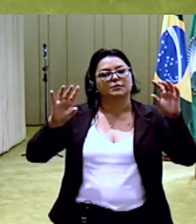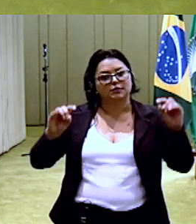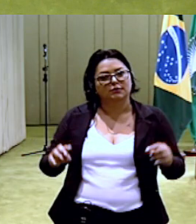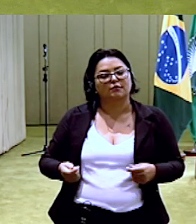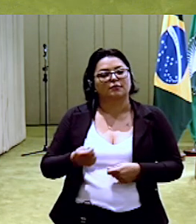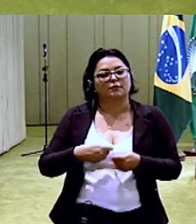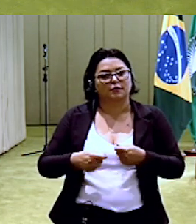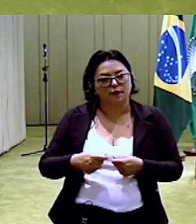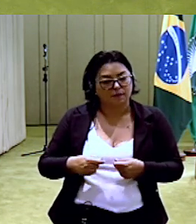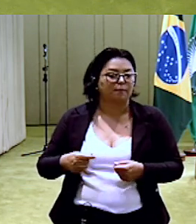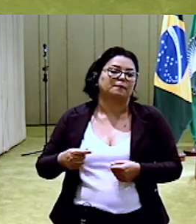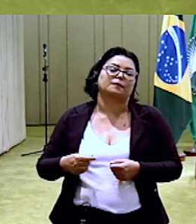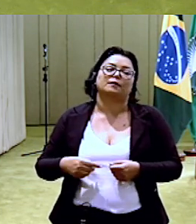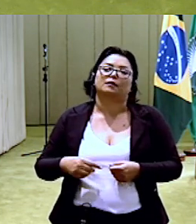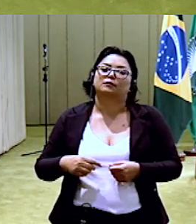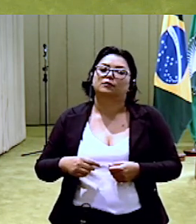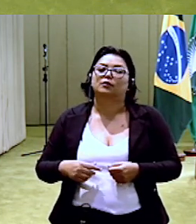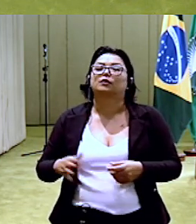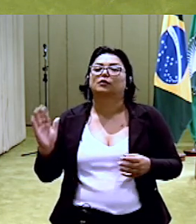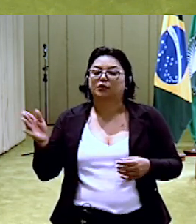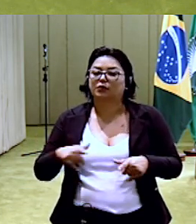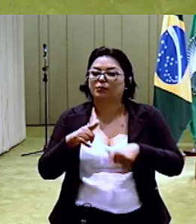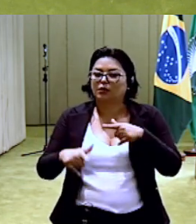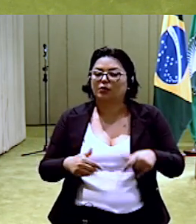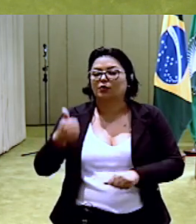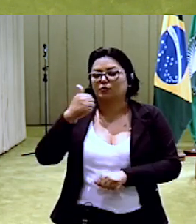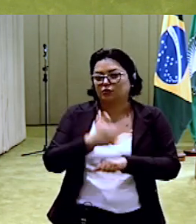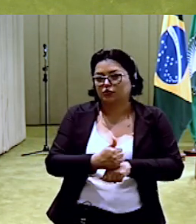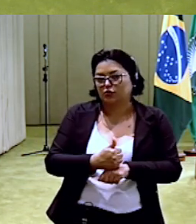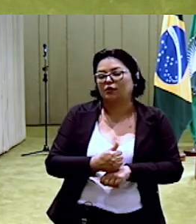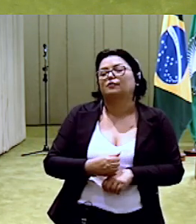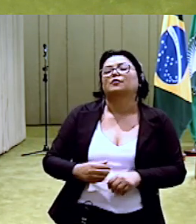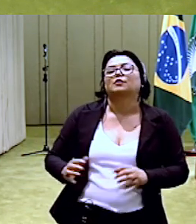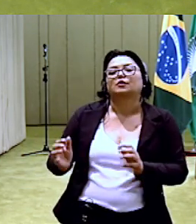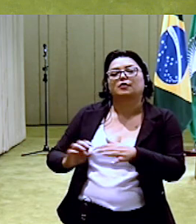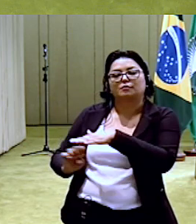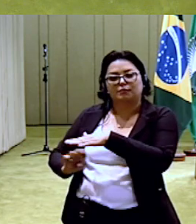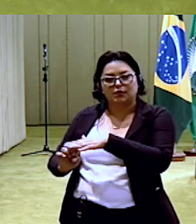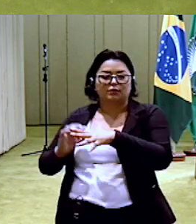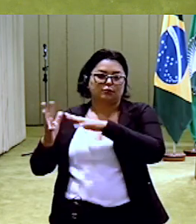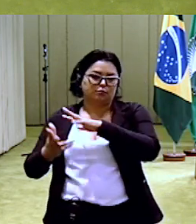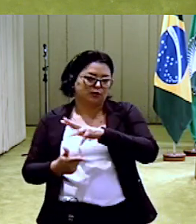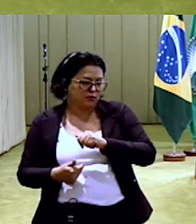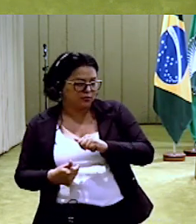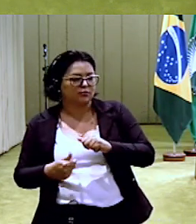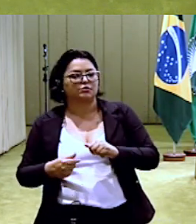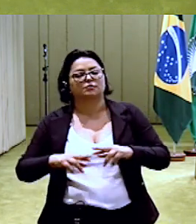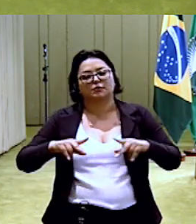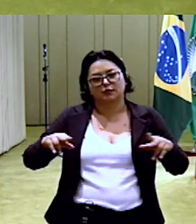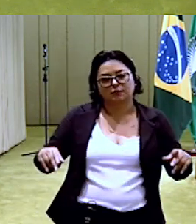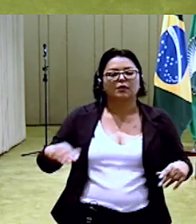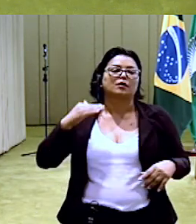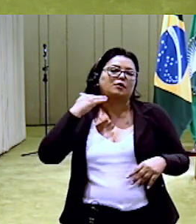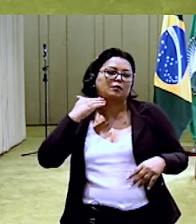pelo Amsterdam Institute of Finance, ocupou posições de liderança em instituições financeiras globais, incluindo JP Morgan Chase,